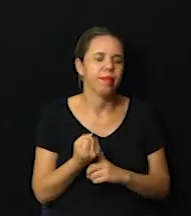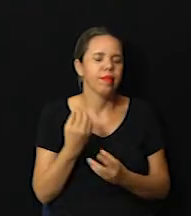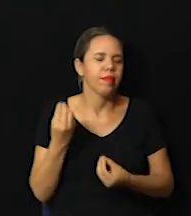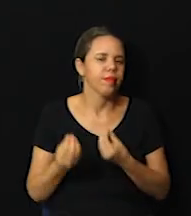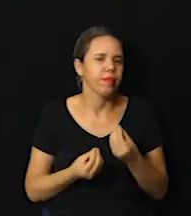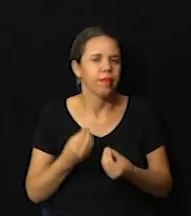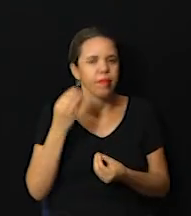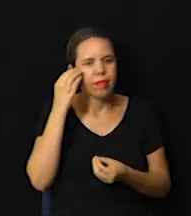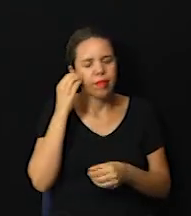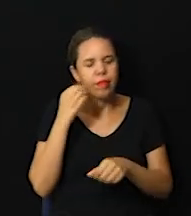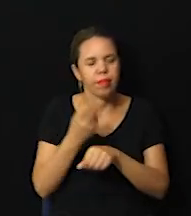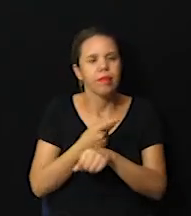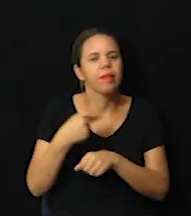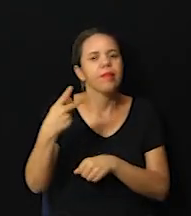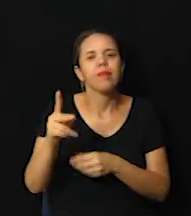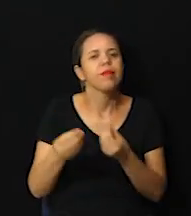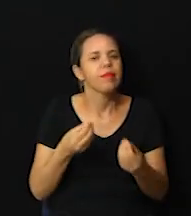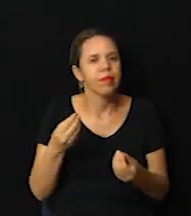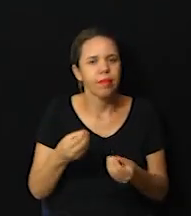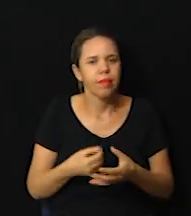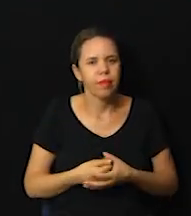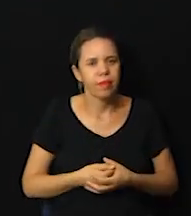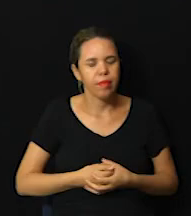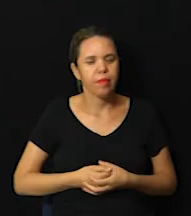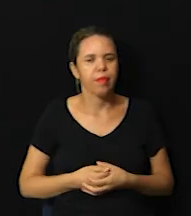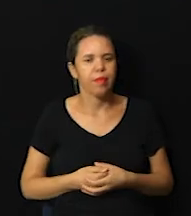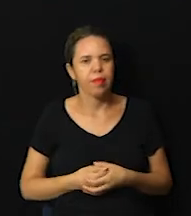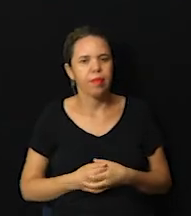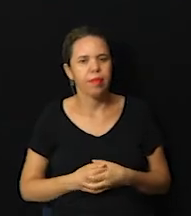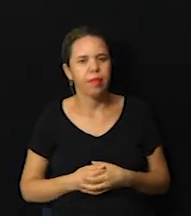social? Elas procuram você? Como é que funciona essa parte?